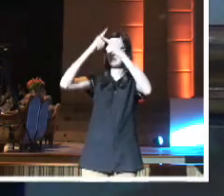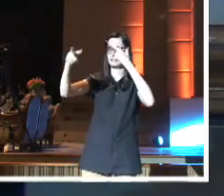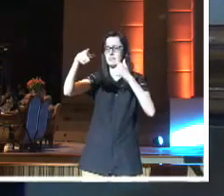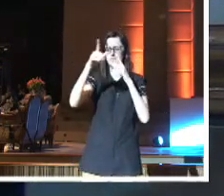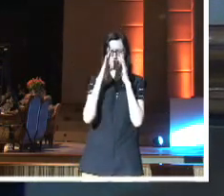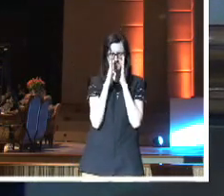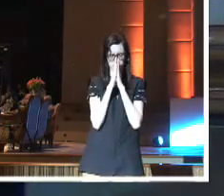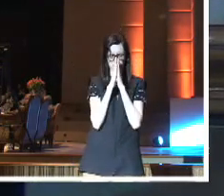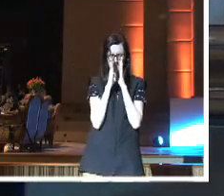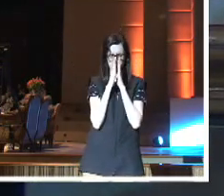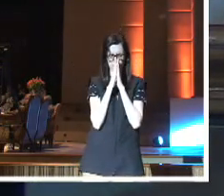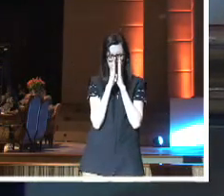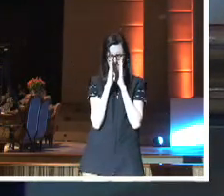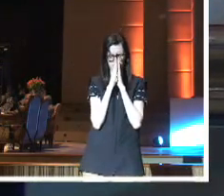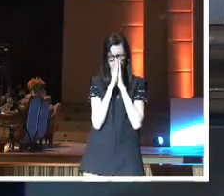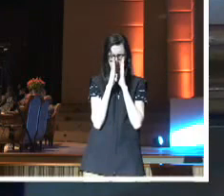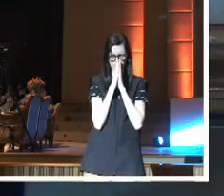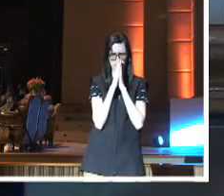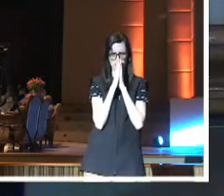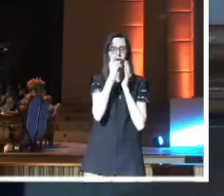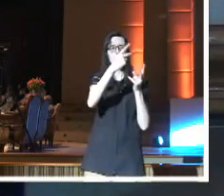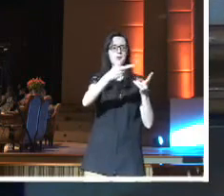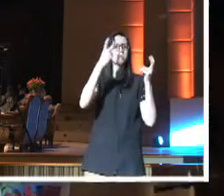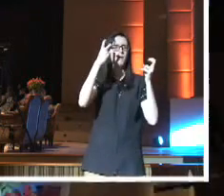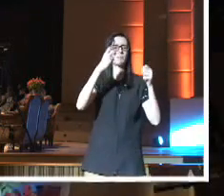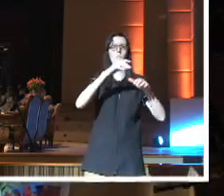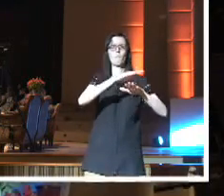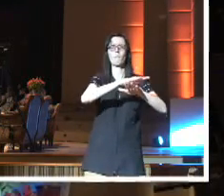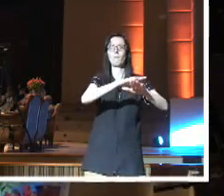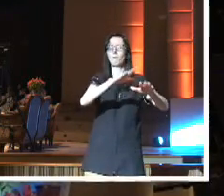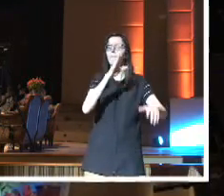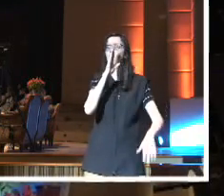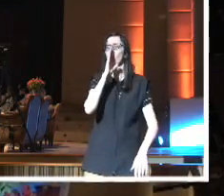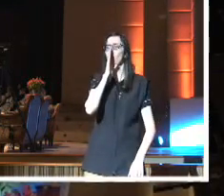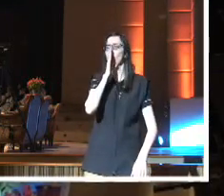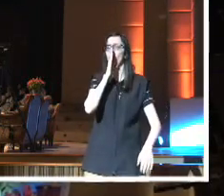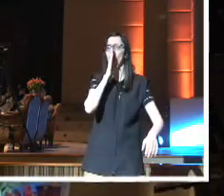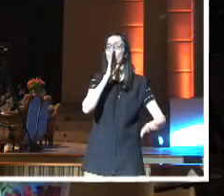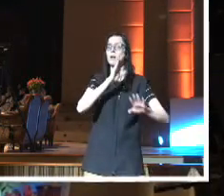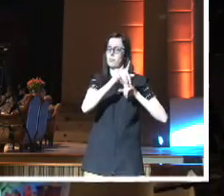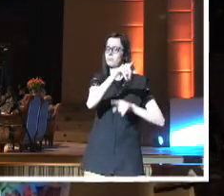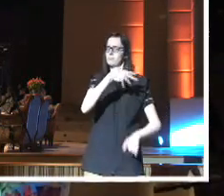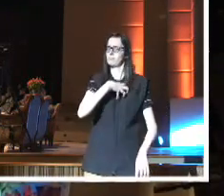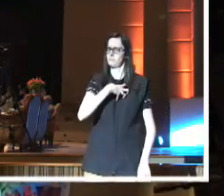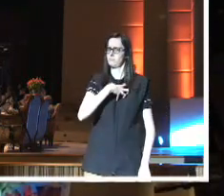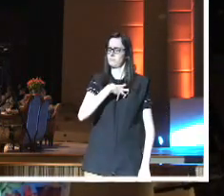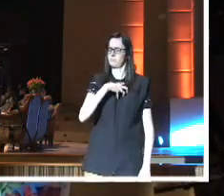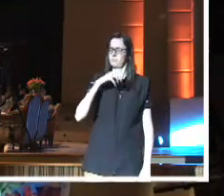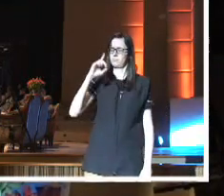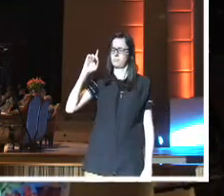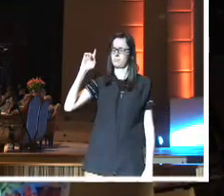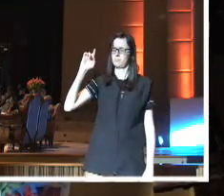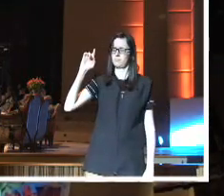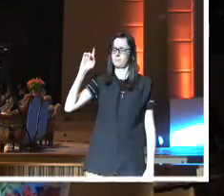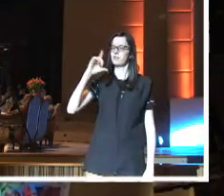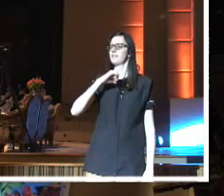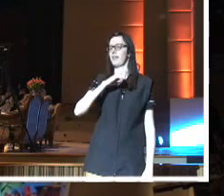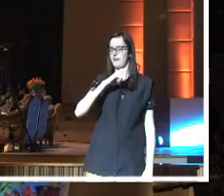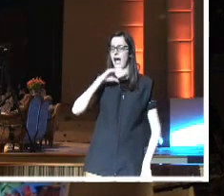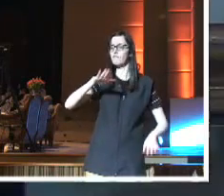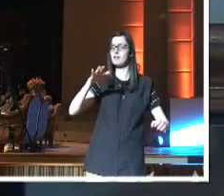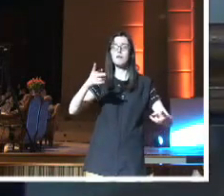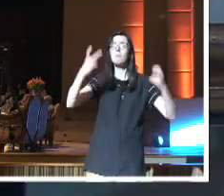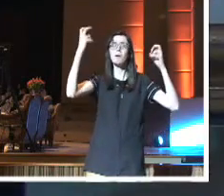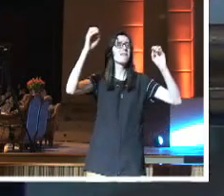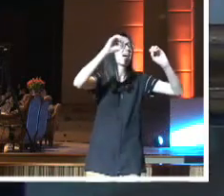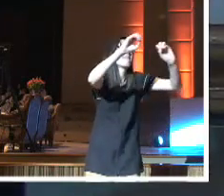vida e ainda não aconteceu nada, mas a presença do Senhor se revelou? A presença do Senhor